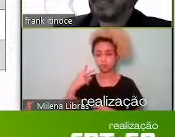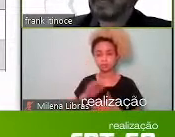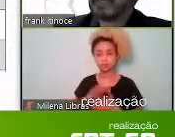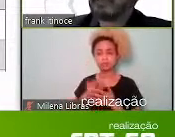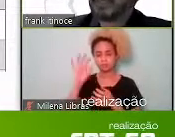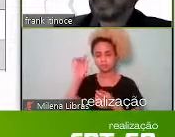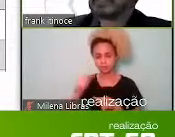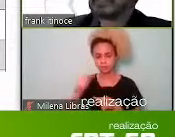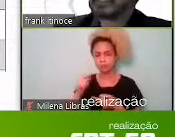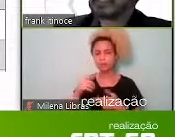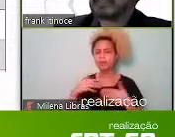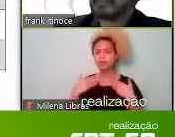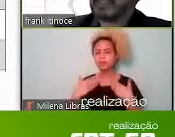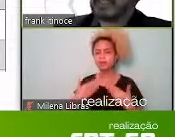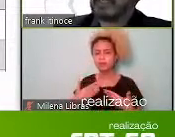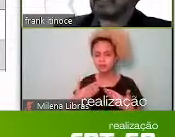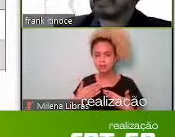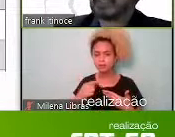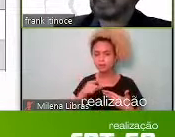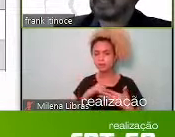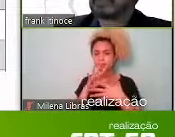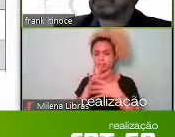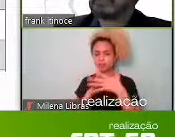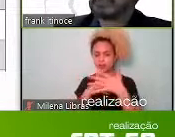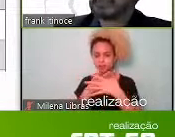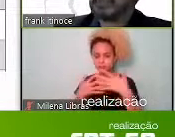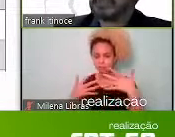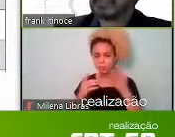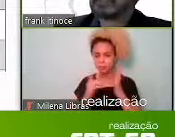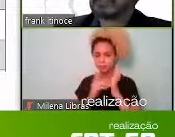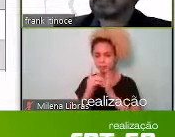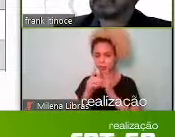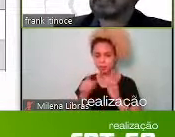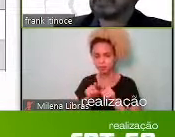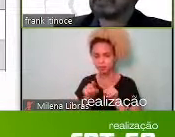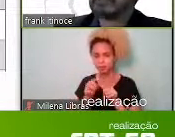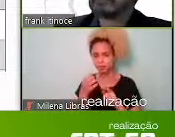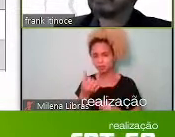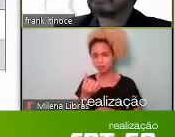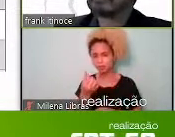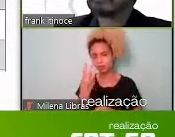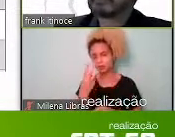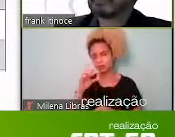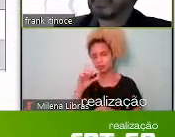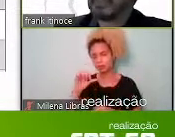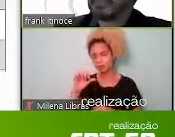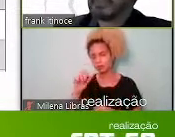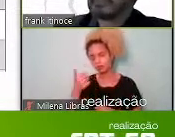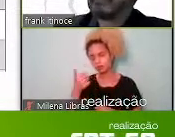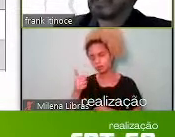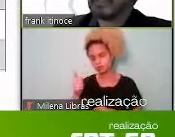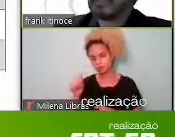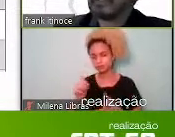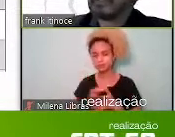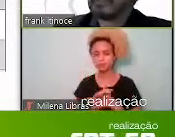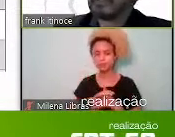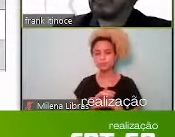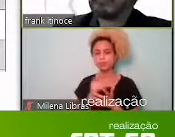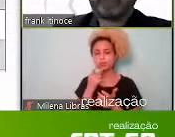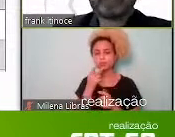Então, existe essa tabela no decreto 63.911, que fala,